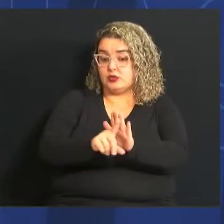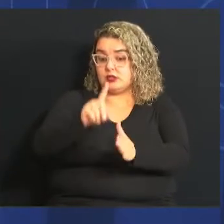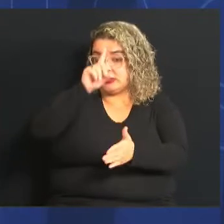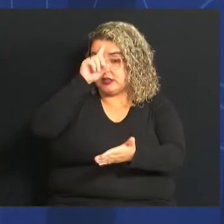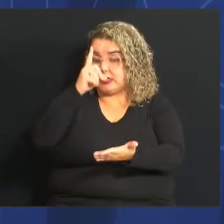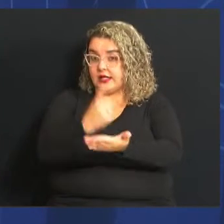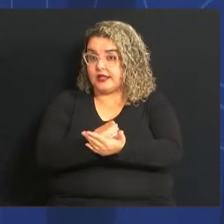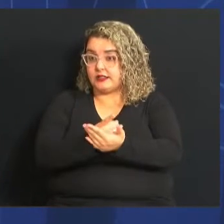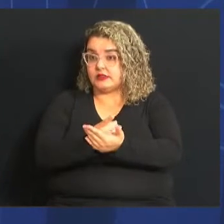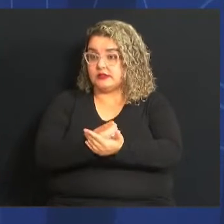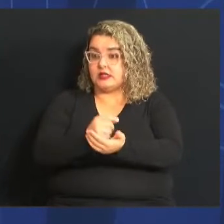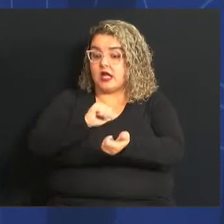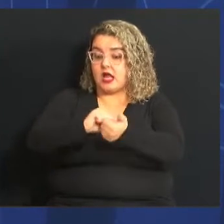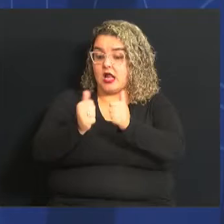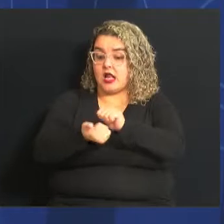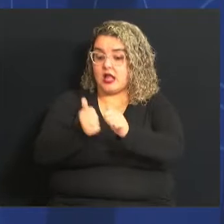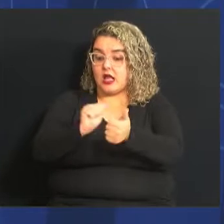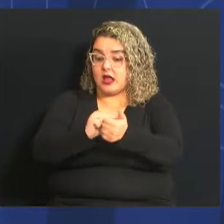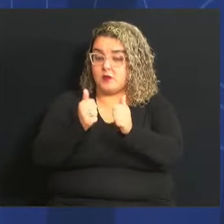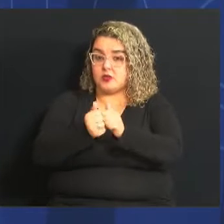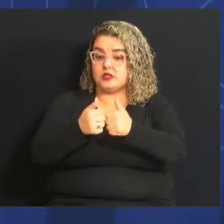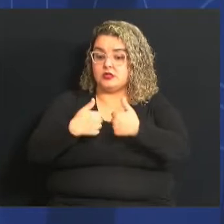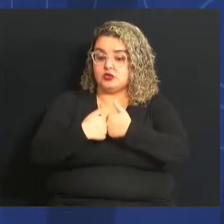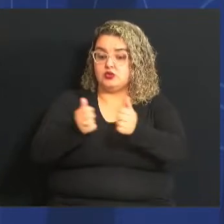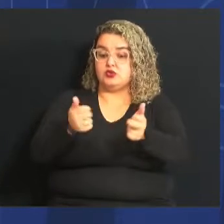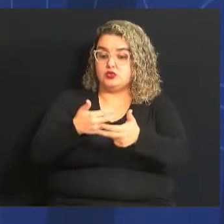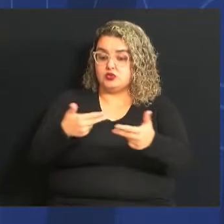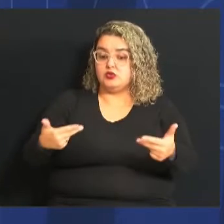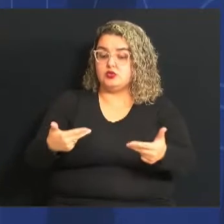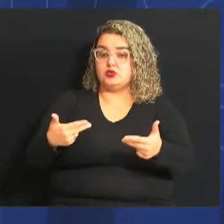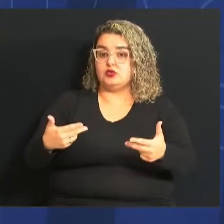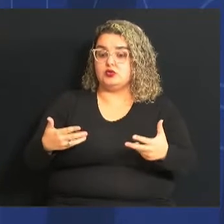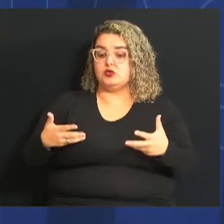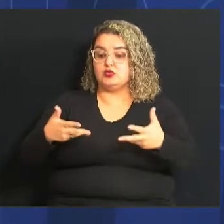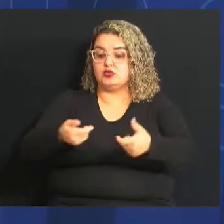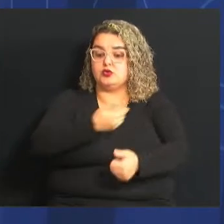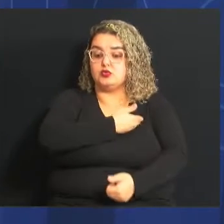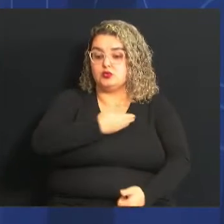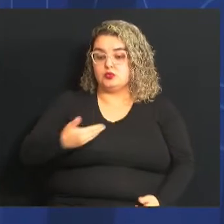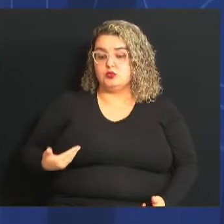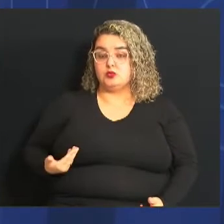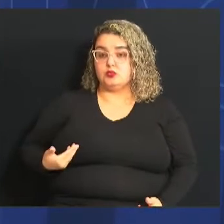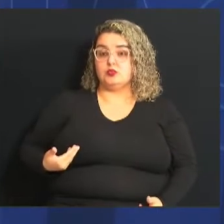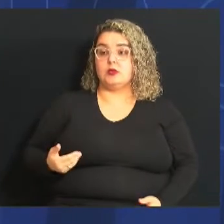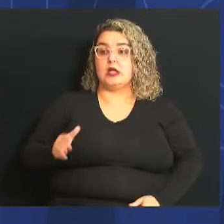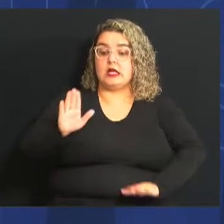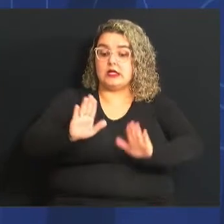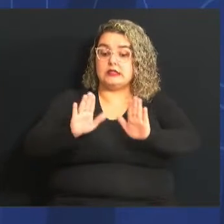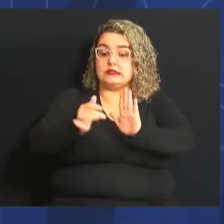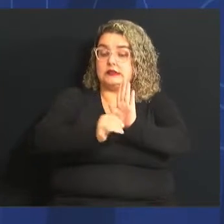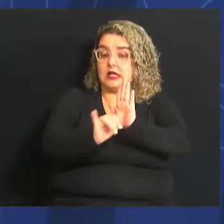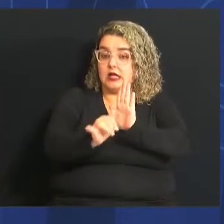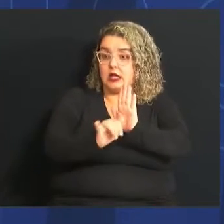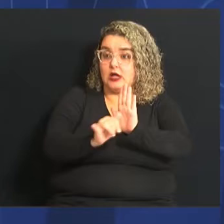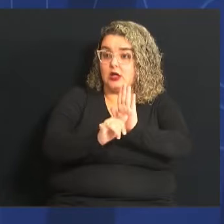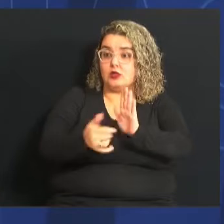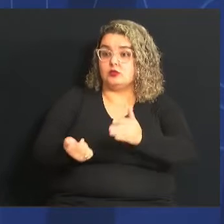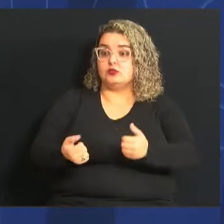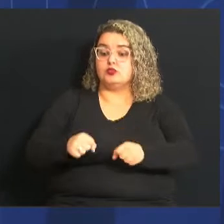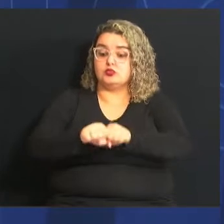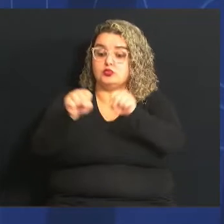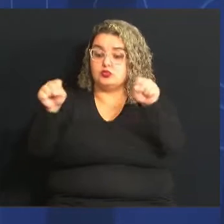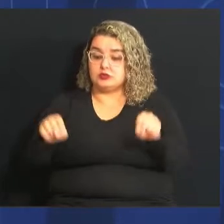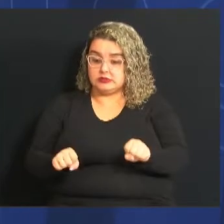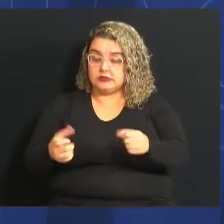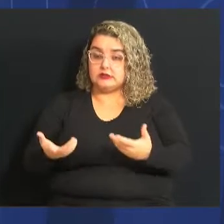a reorganização do transporte público coletivo de Campinas e a licitação para a operação do sistema.